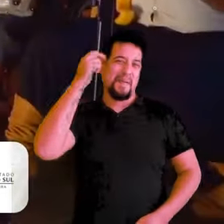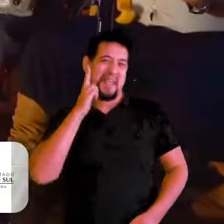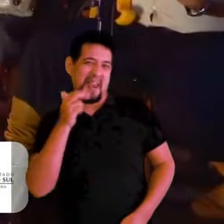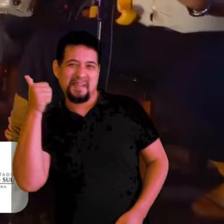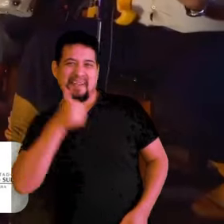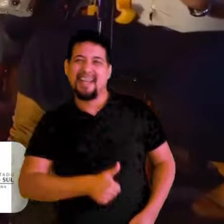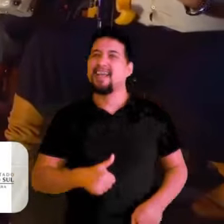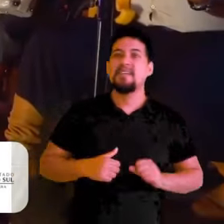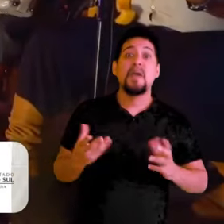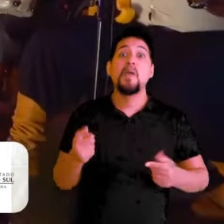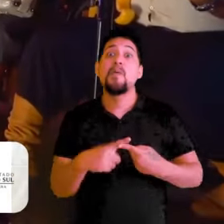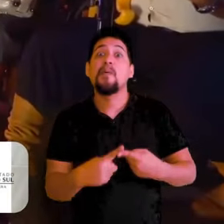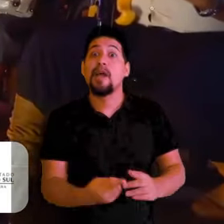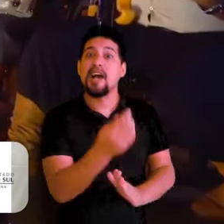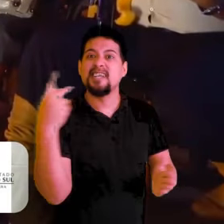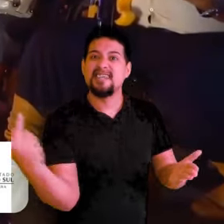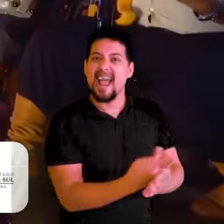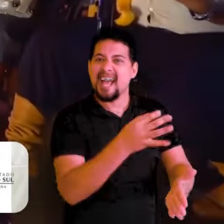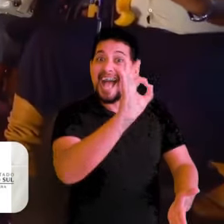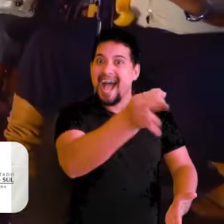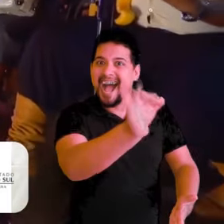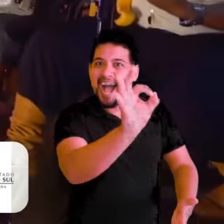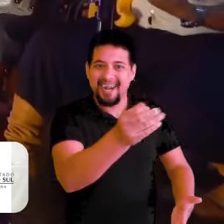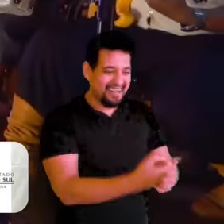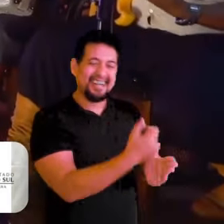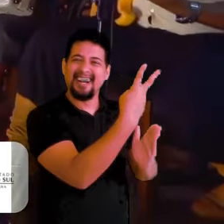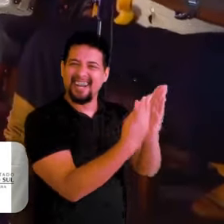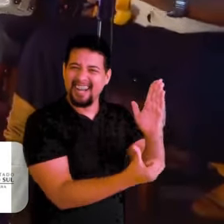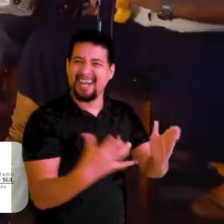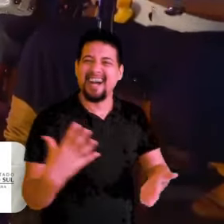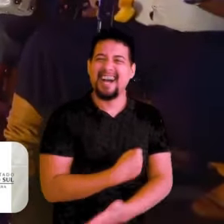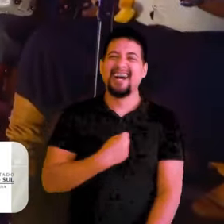Parceiro, vou te explicar, eu acabei de acertar nessa tal de Mega